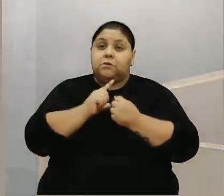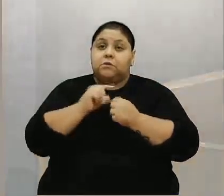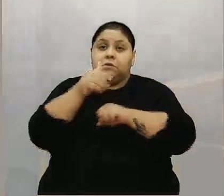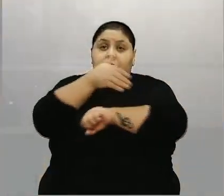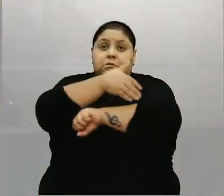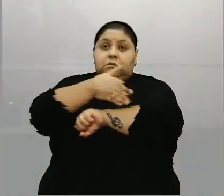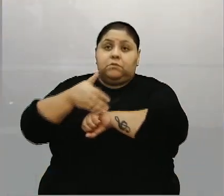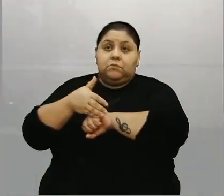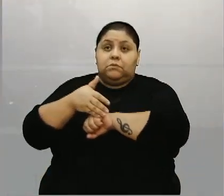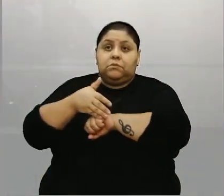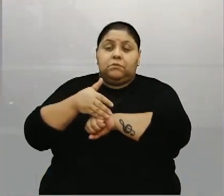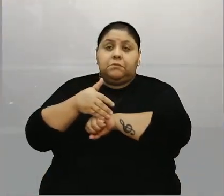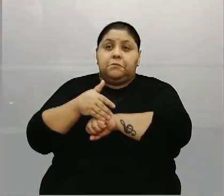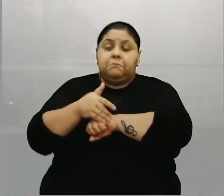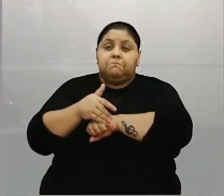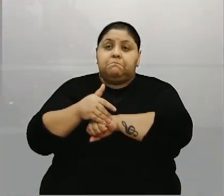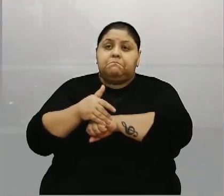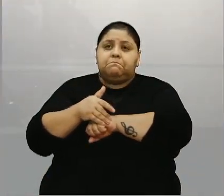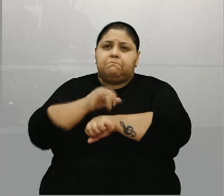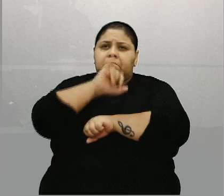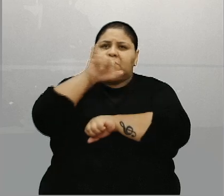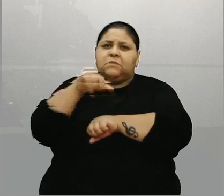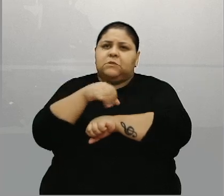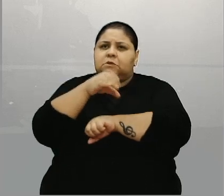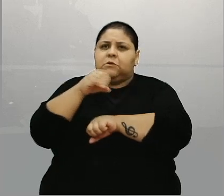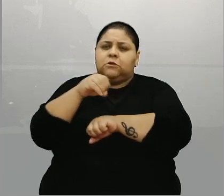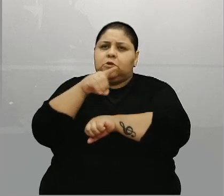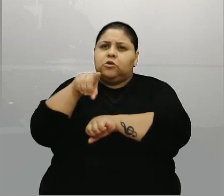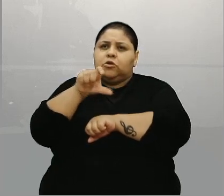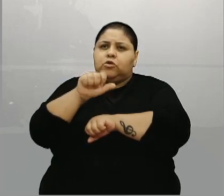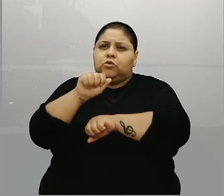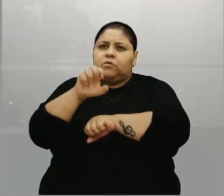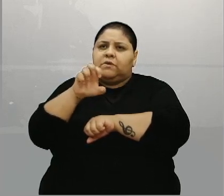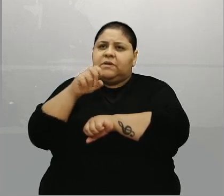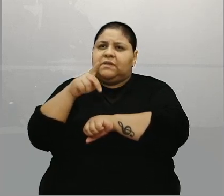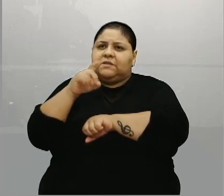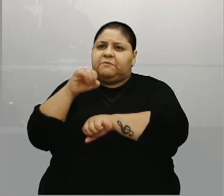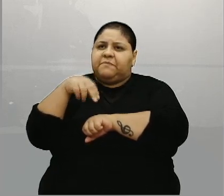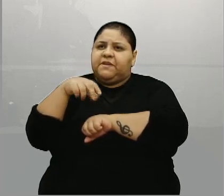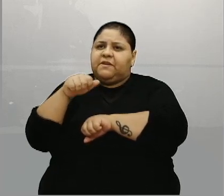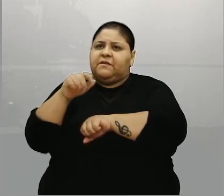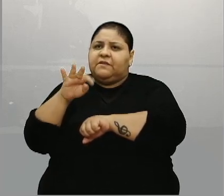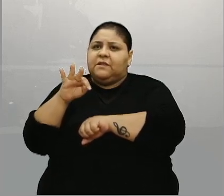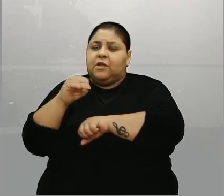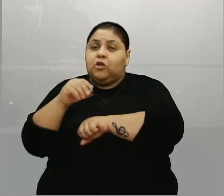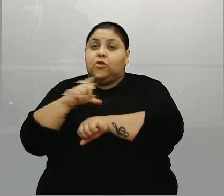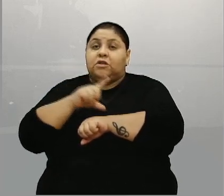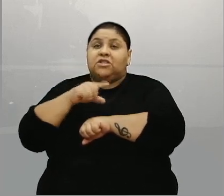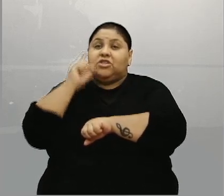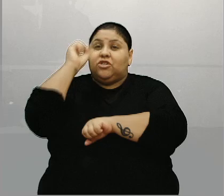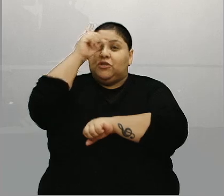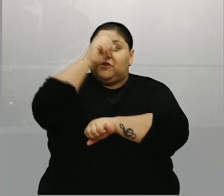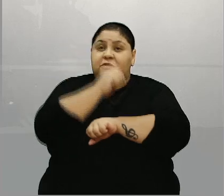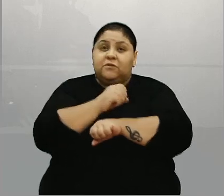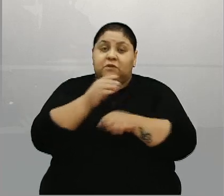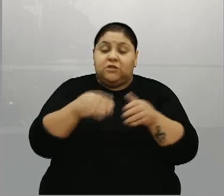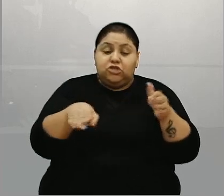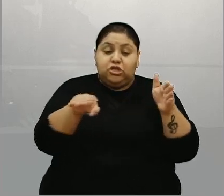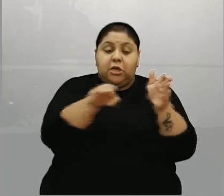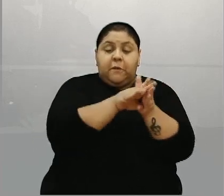rua João Lanner Espinato, que tinha essa dificuldade, que tinha